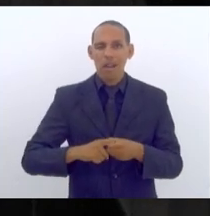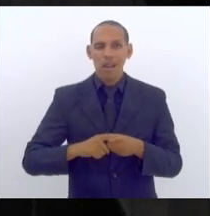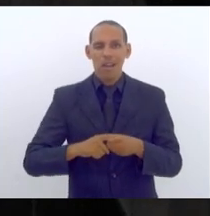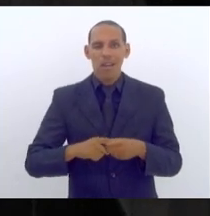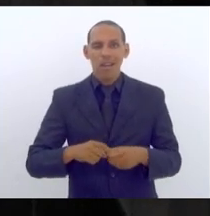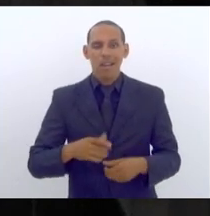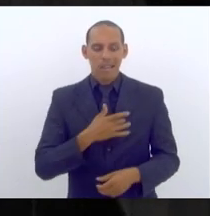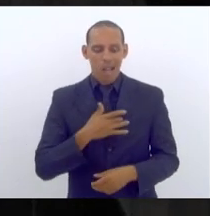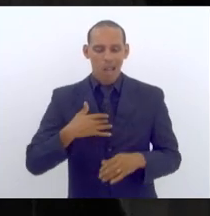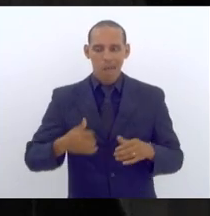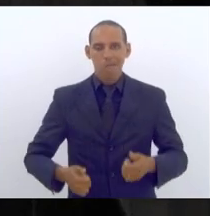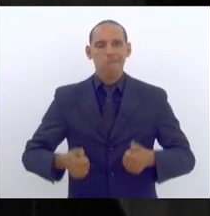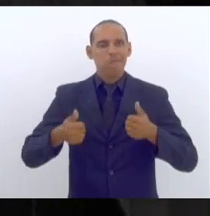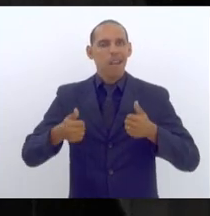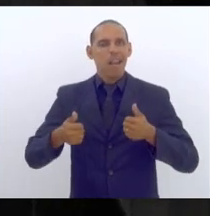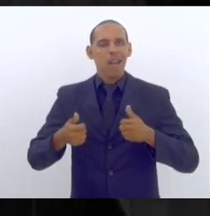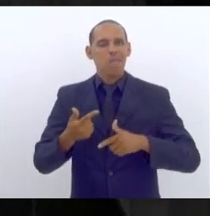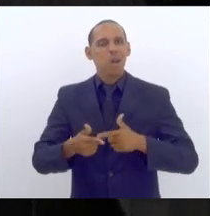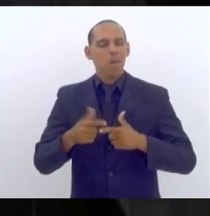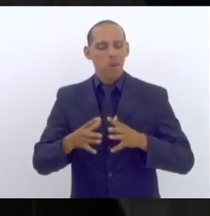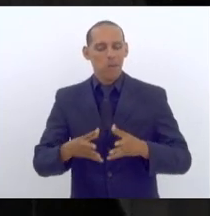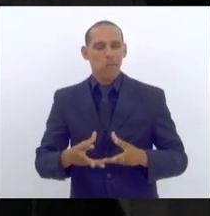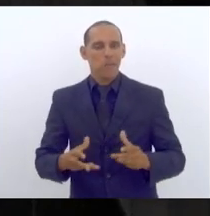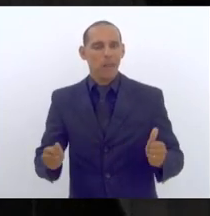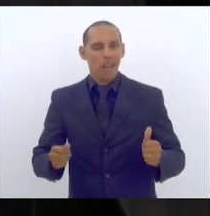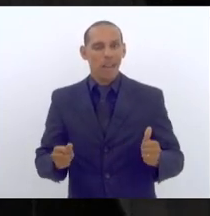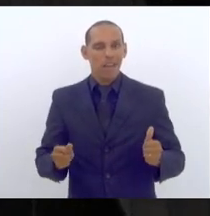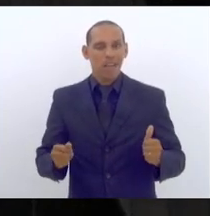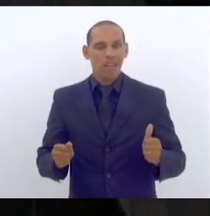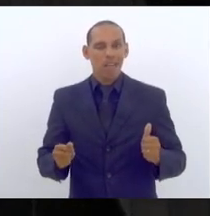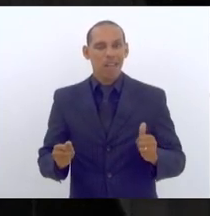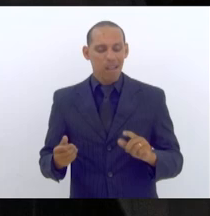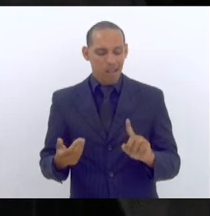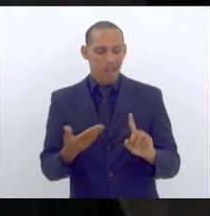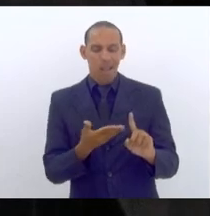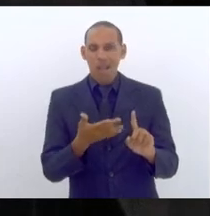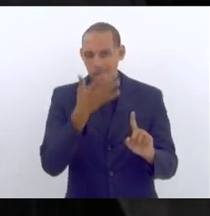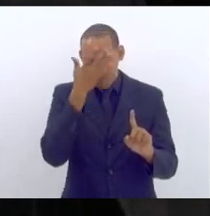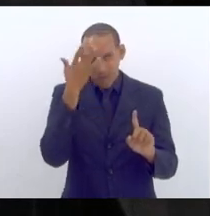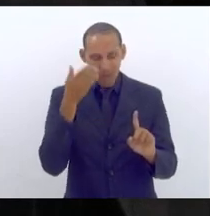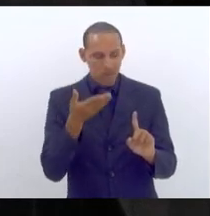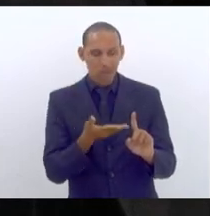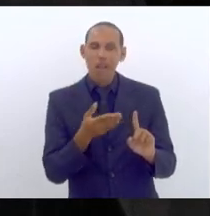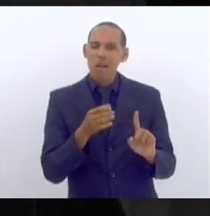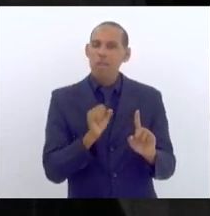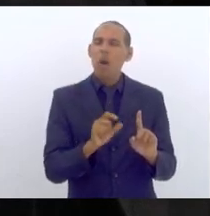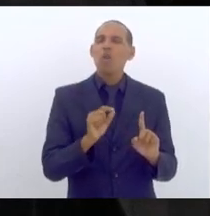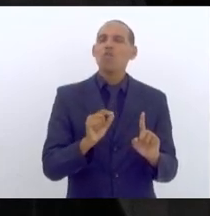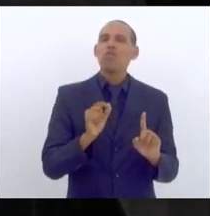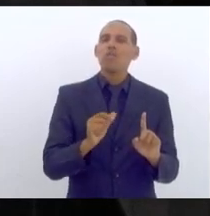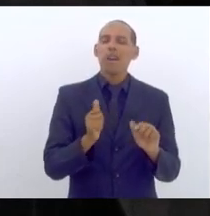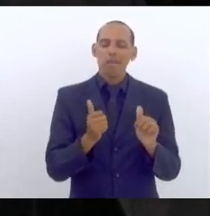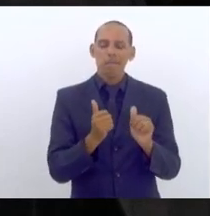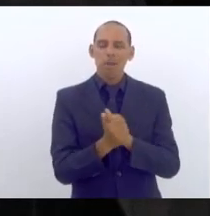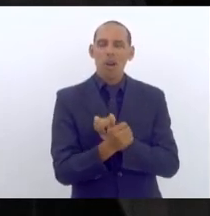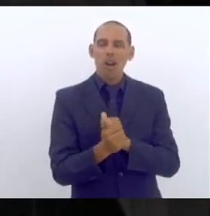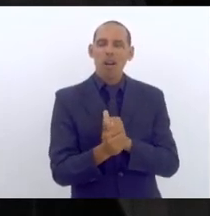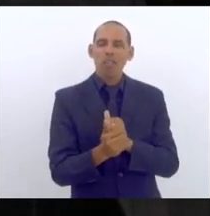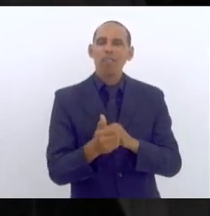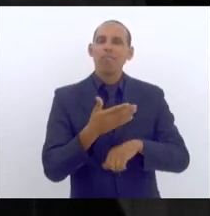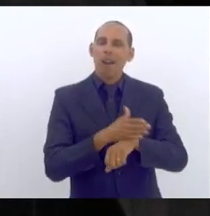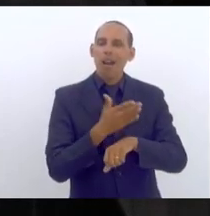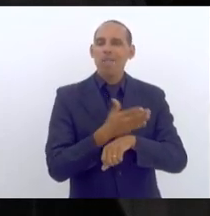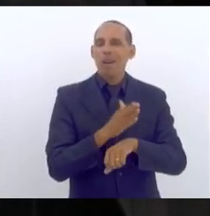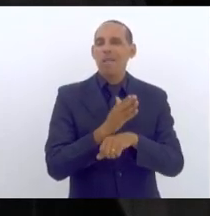para a sociedade porém que esse mesmo tenha a oportunidade da prática de esporte em